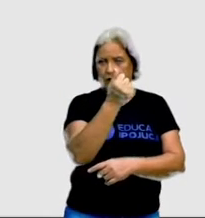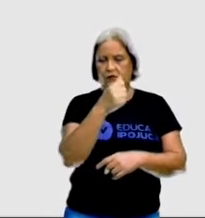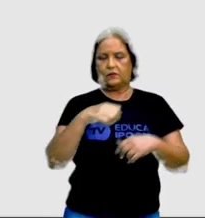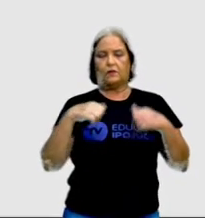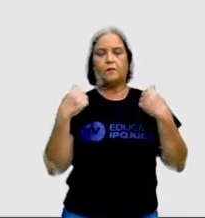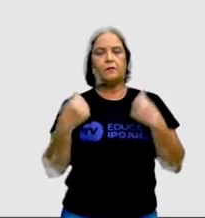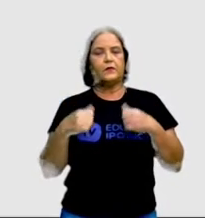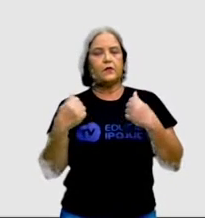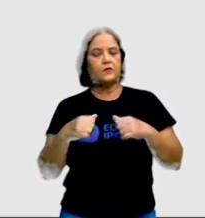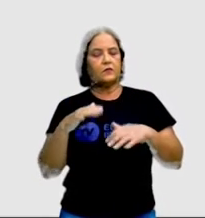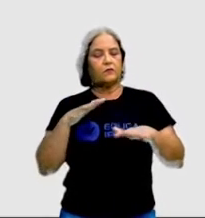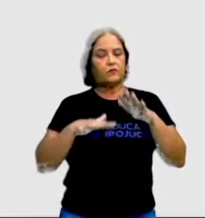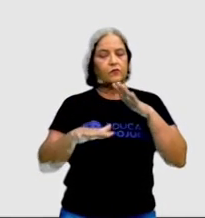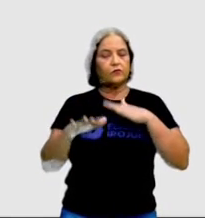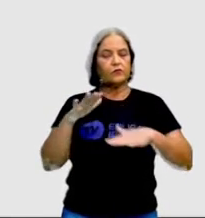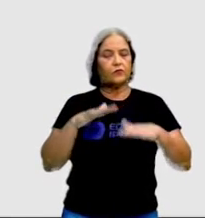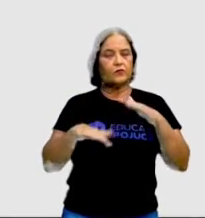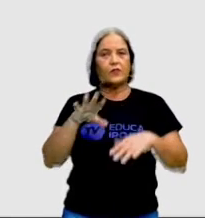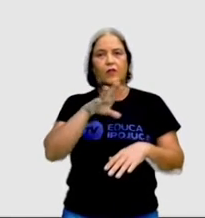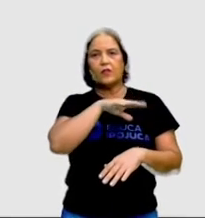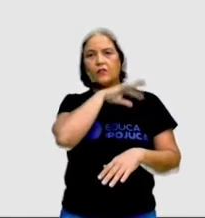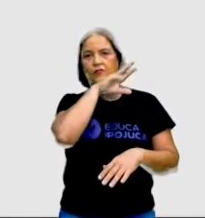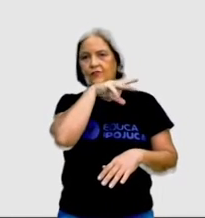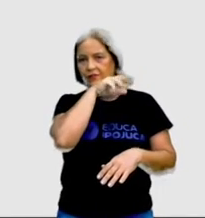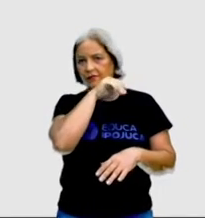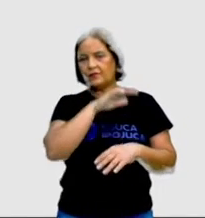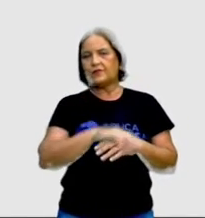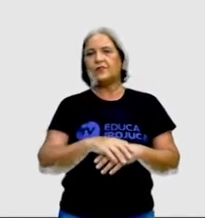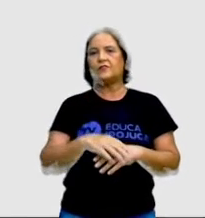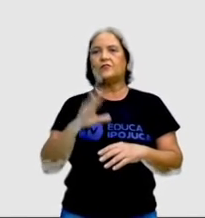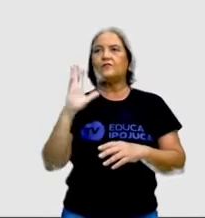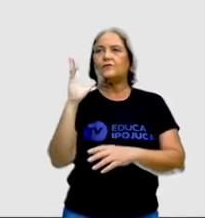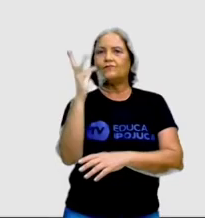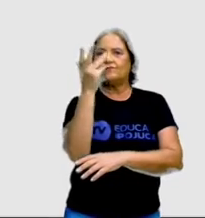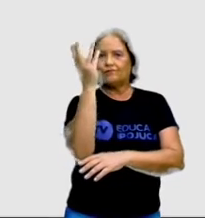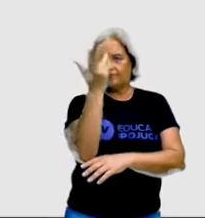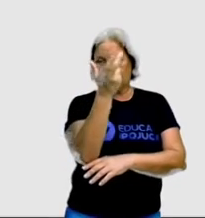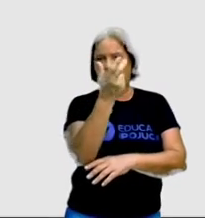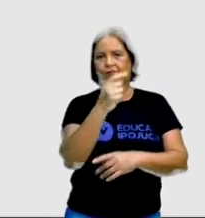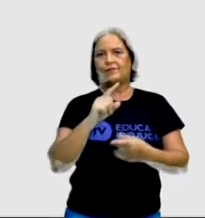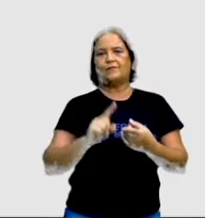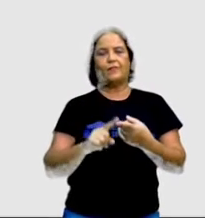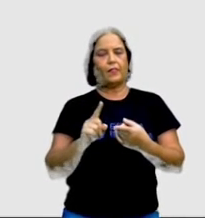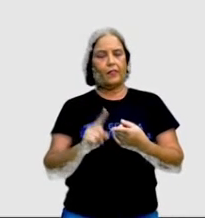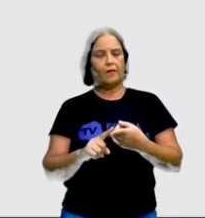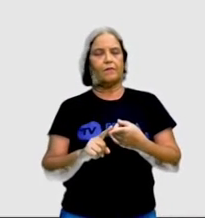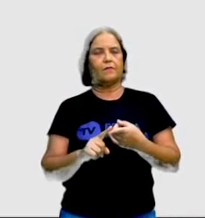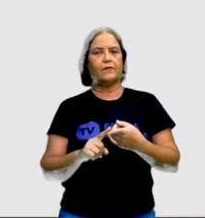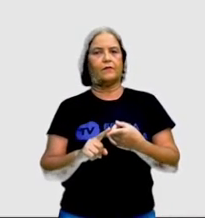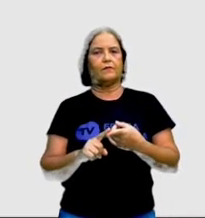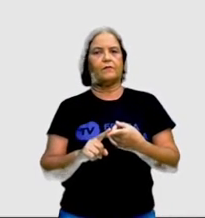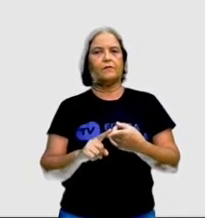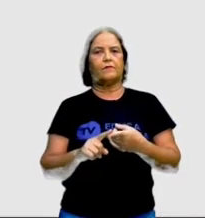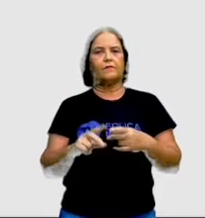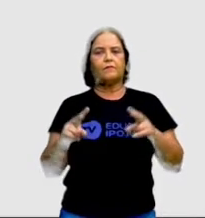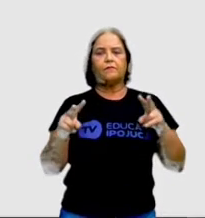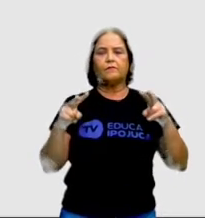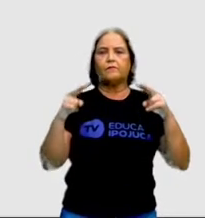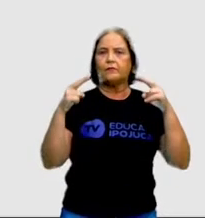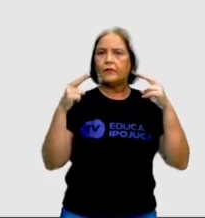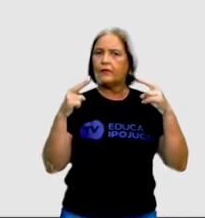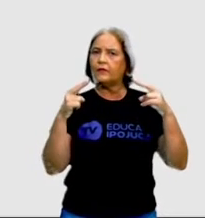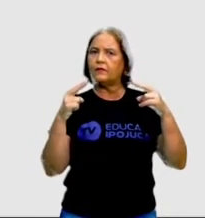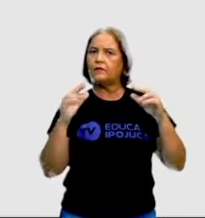cuidar, né, dos animais, das plantas. Também vocês devem prestar bastante atenção,